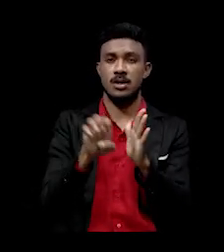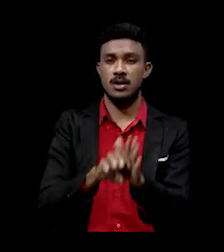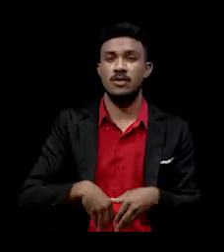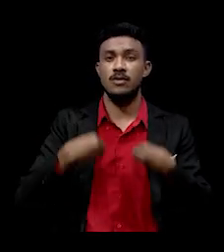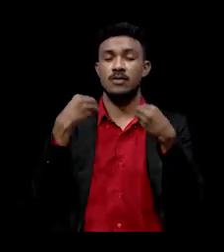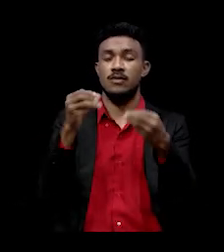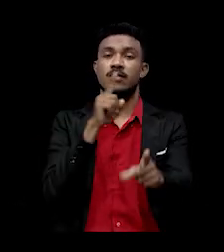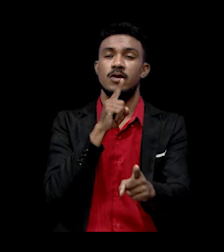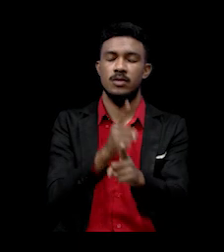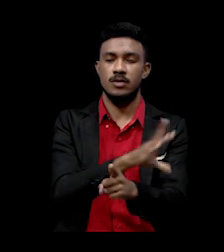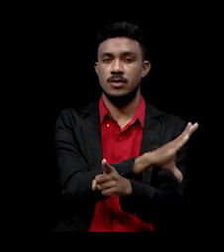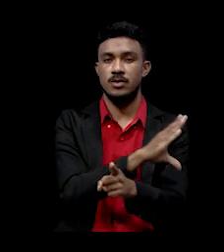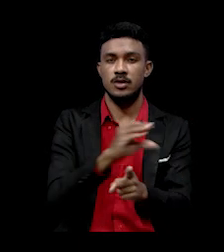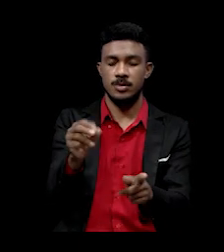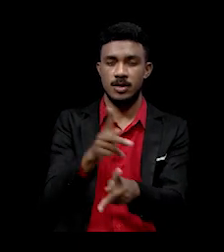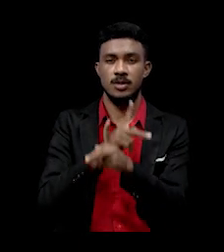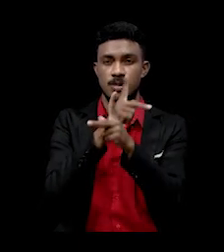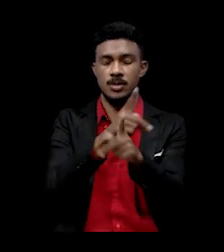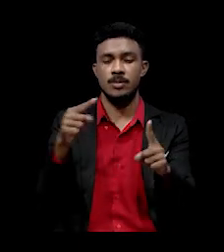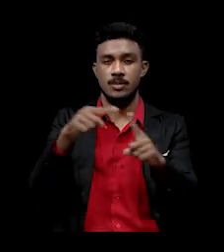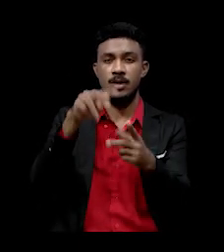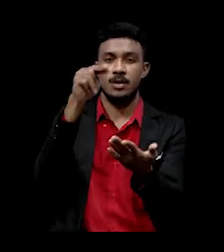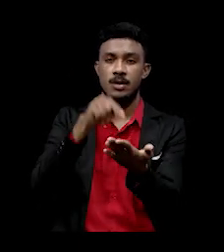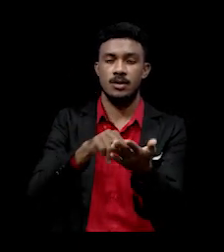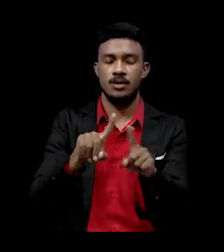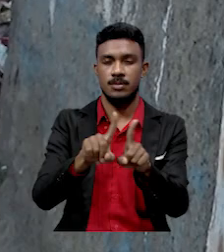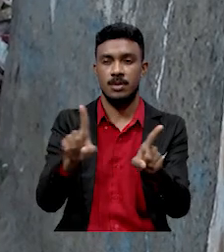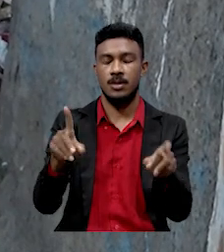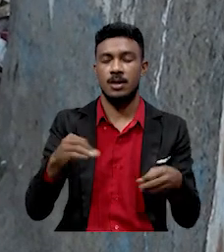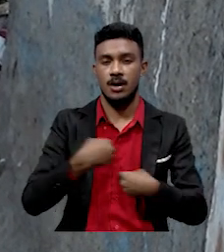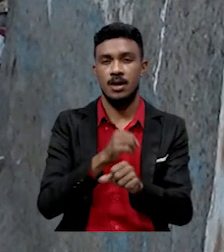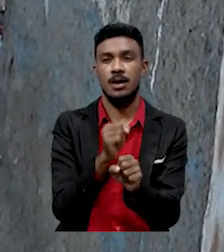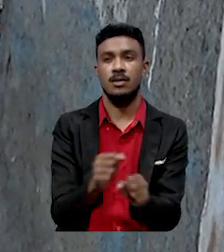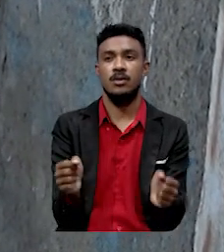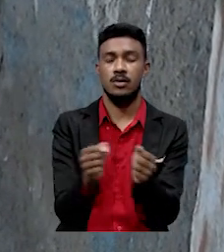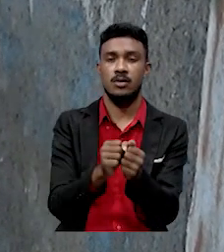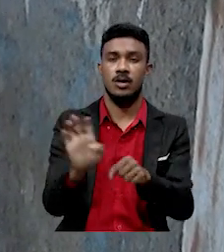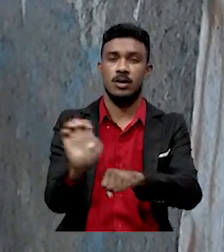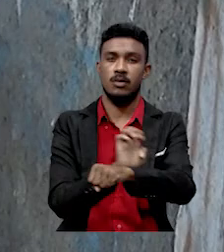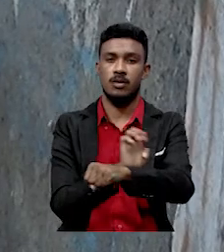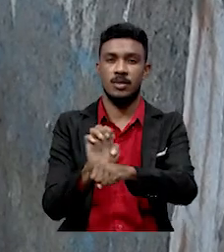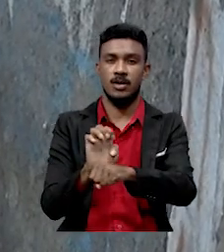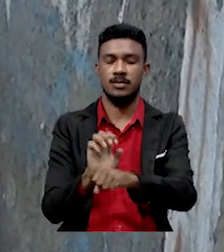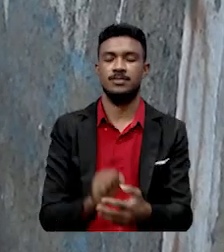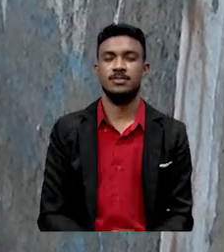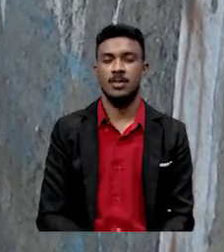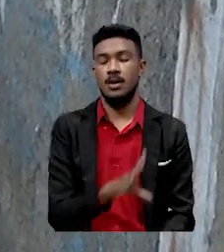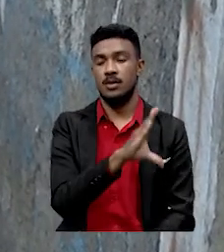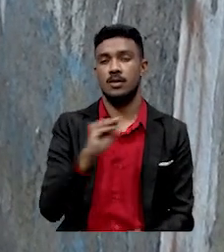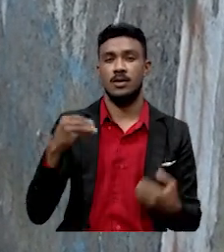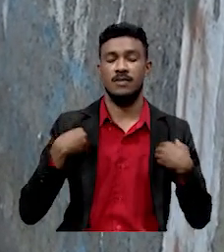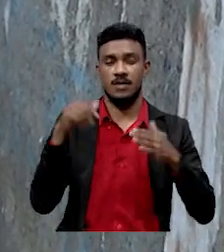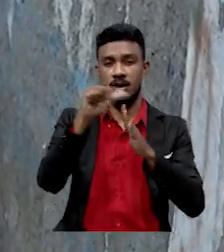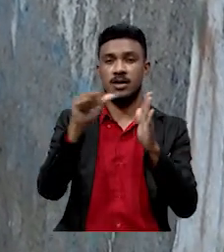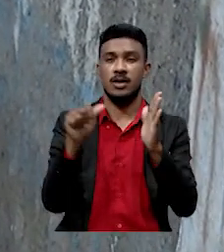nebe mak sehalo defende ba natureza, mai be sehalo mos ho ekonomia. No mos iha artigo